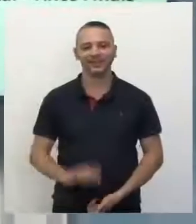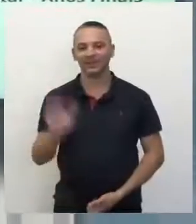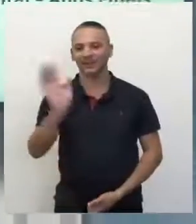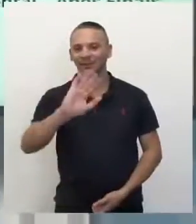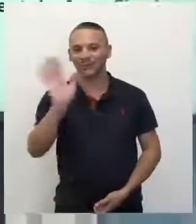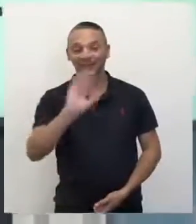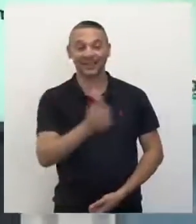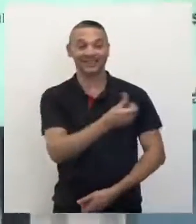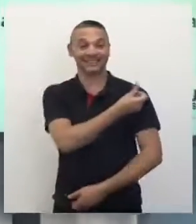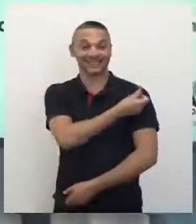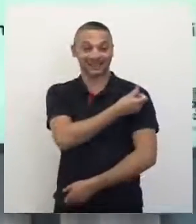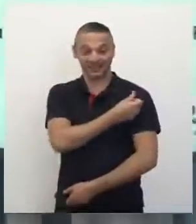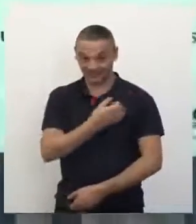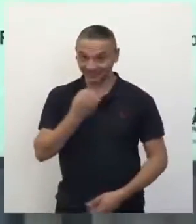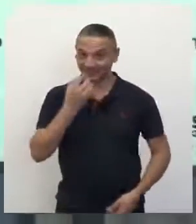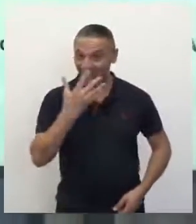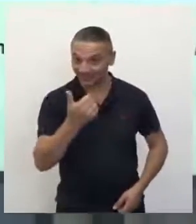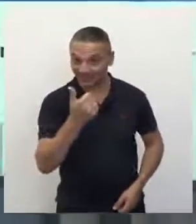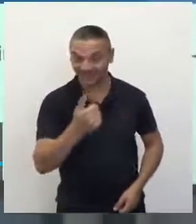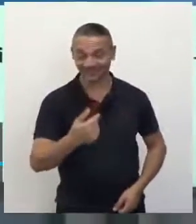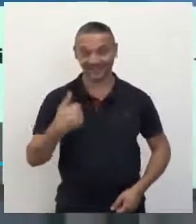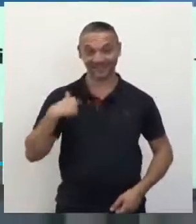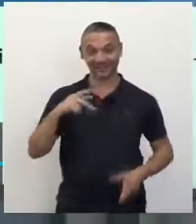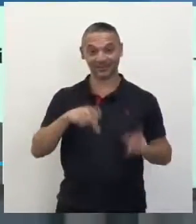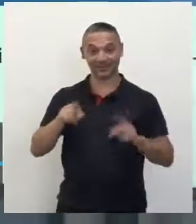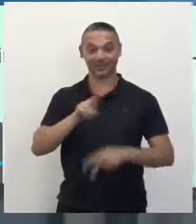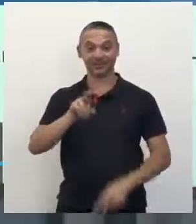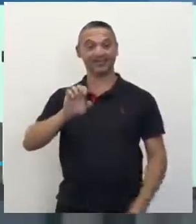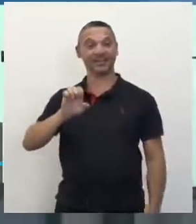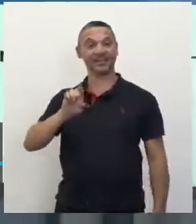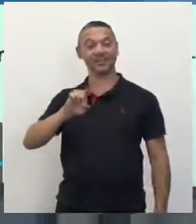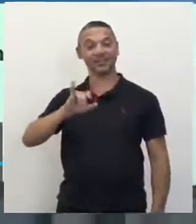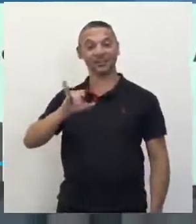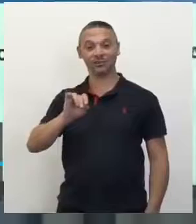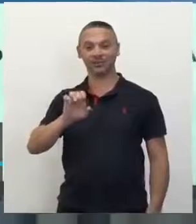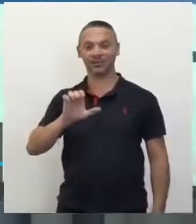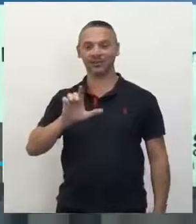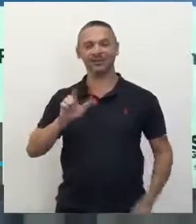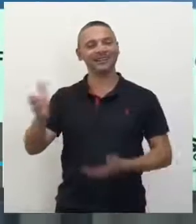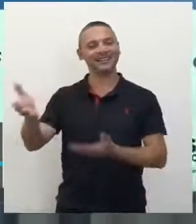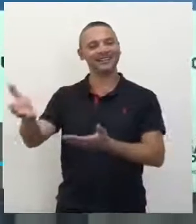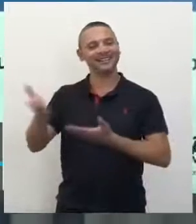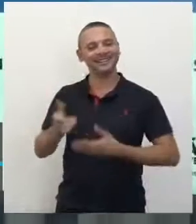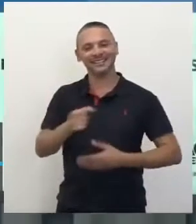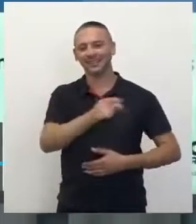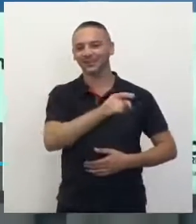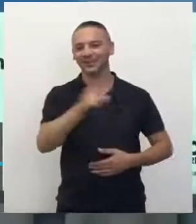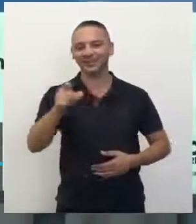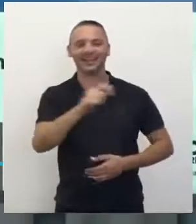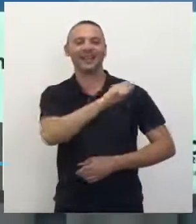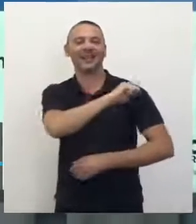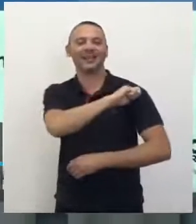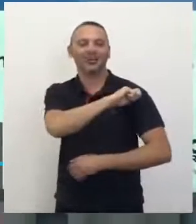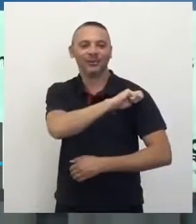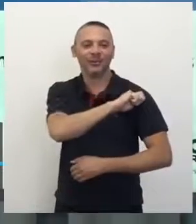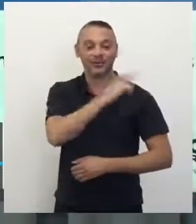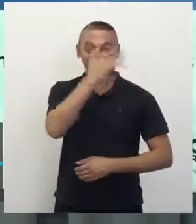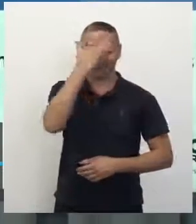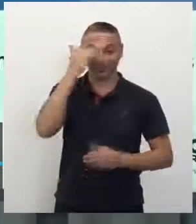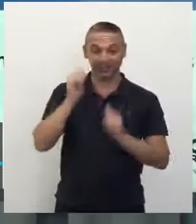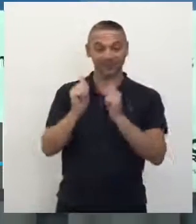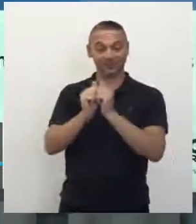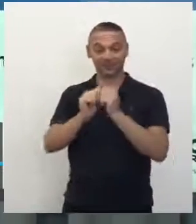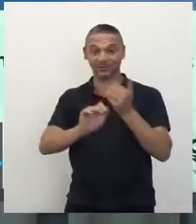Olá, sexto ano, tudo bem? Eu sou o professor Edjoel, quero dar as boas-vindas a você, estudante, aos seus responsáveis